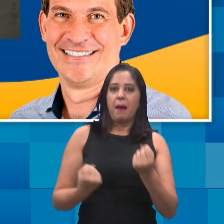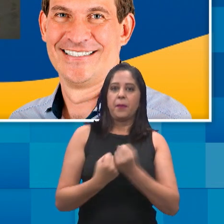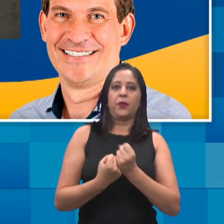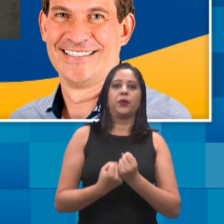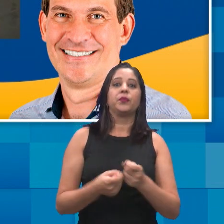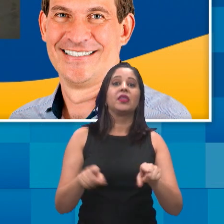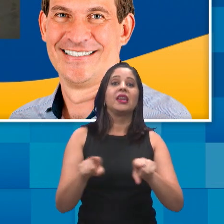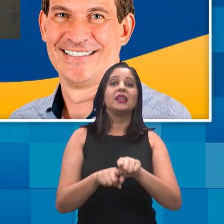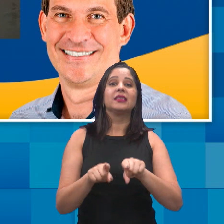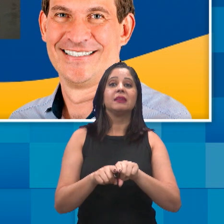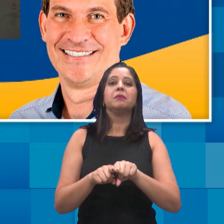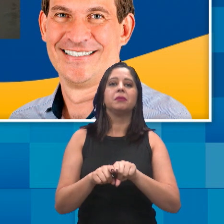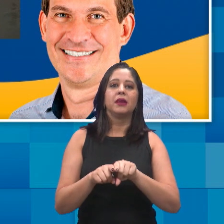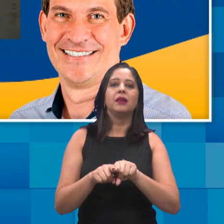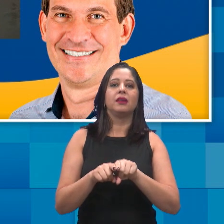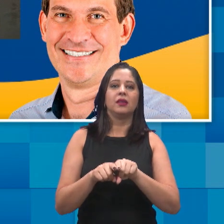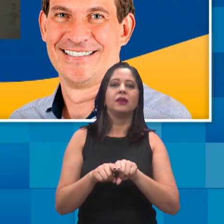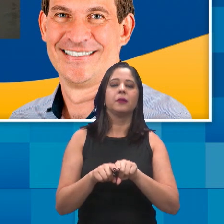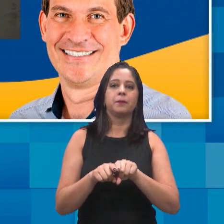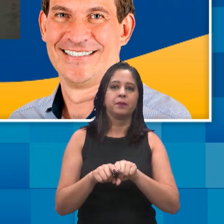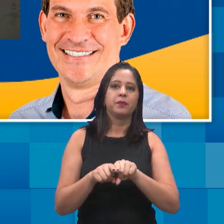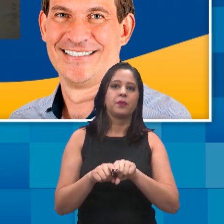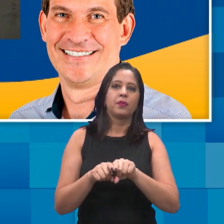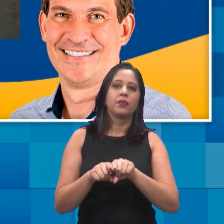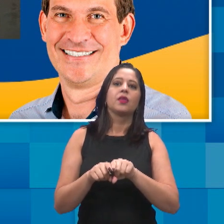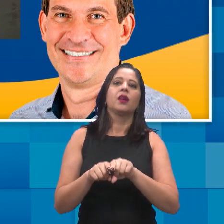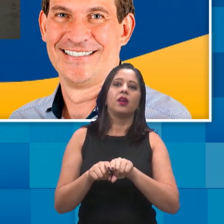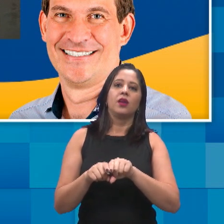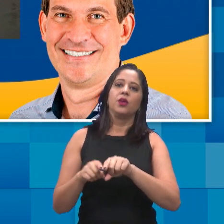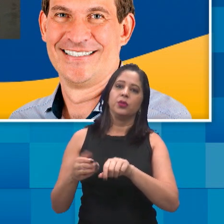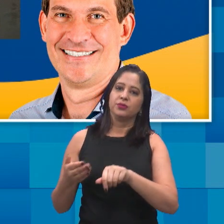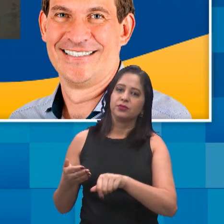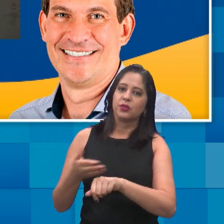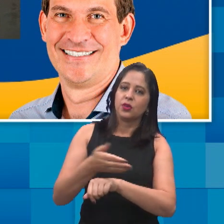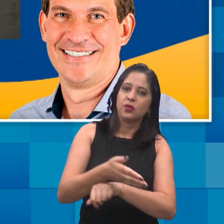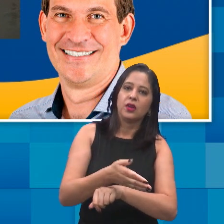também, né, estive lá com o nosso conterrâneo, o